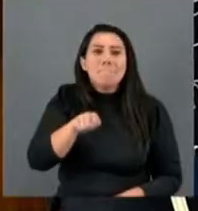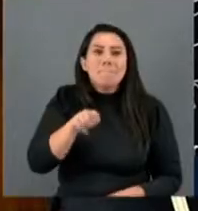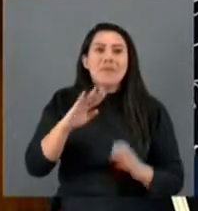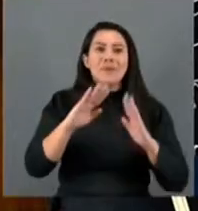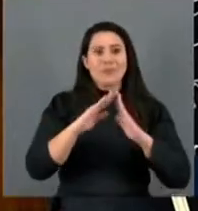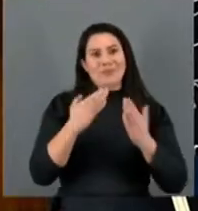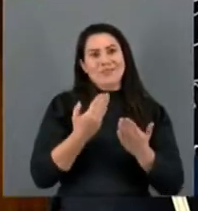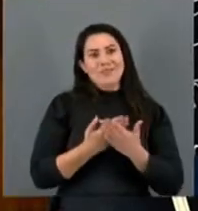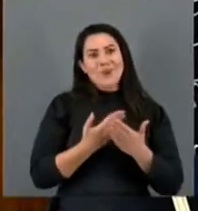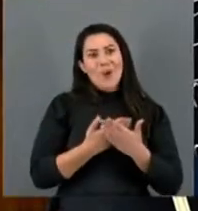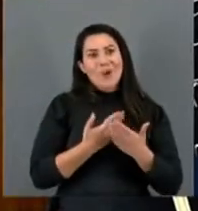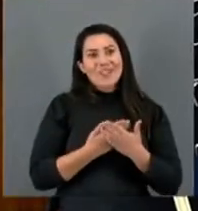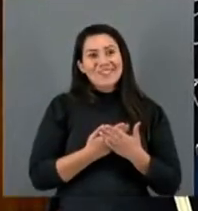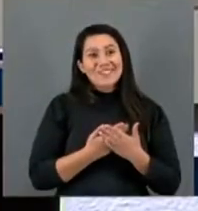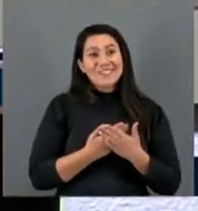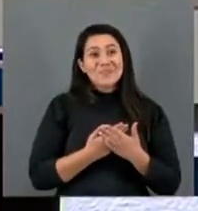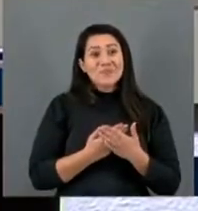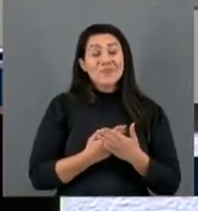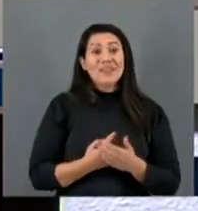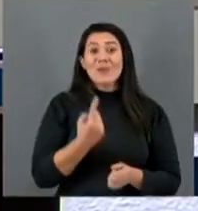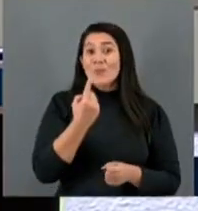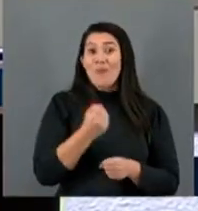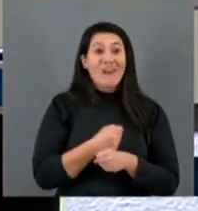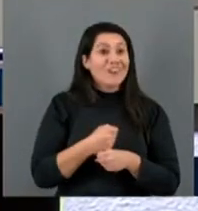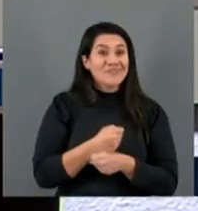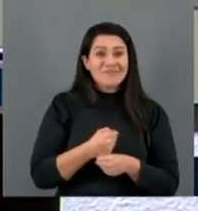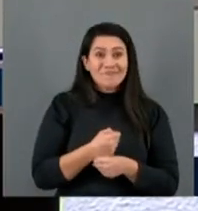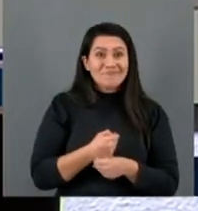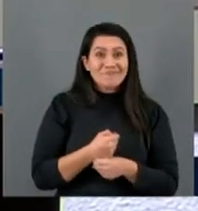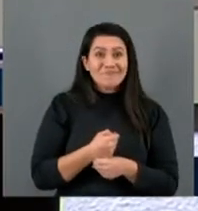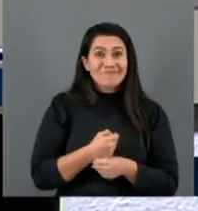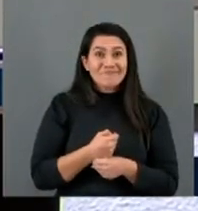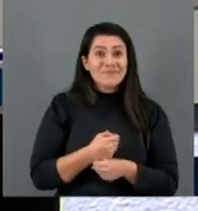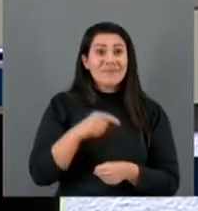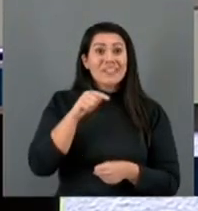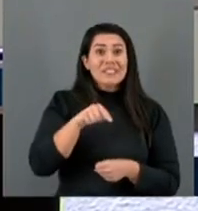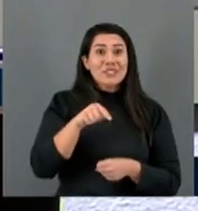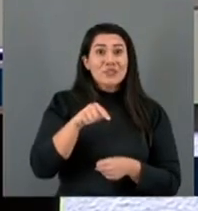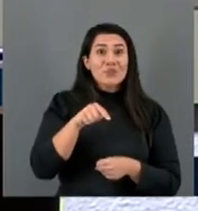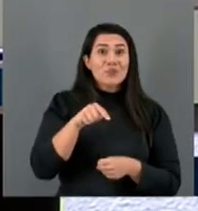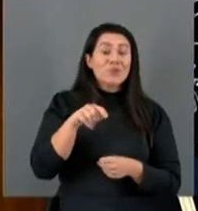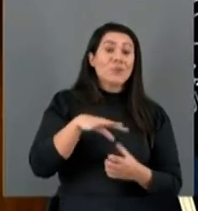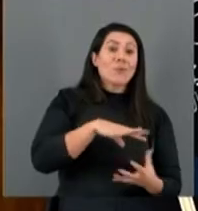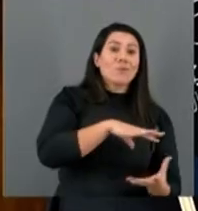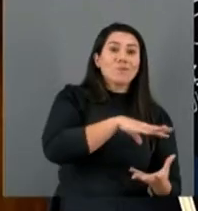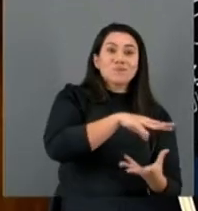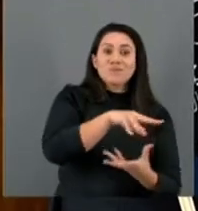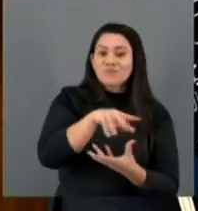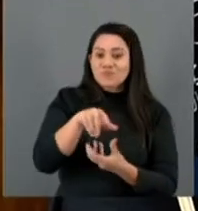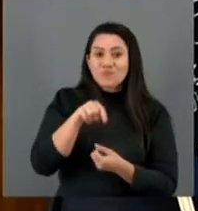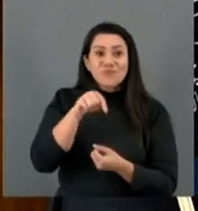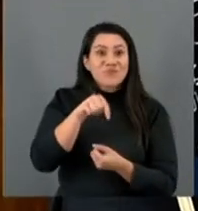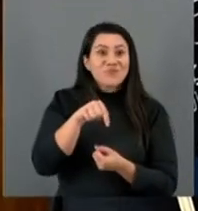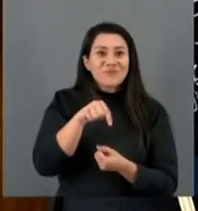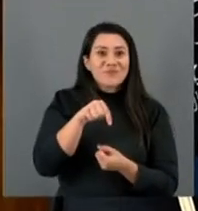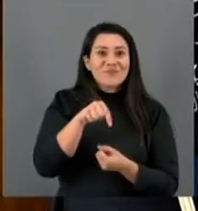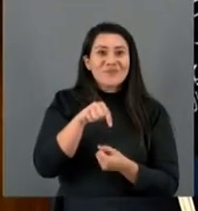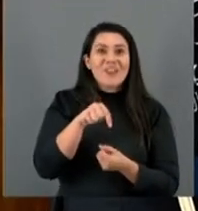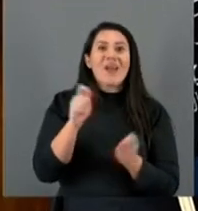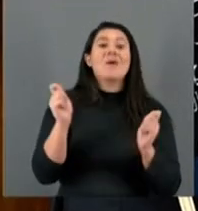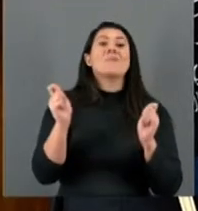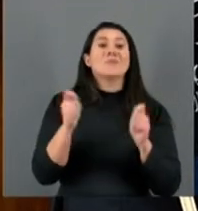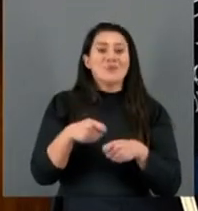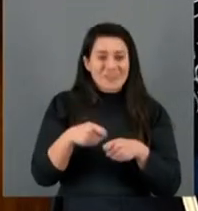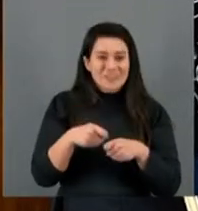134 mil escolas por ano. Isso universalizaria em 3 anos, quero crer,